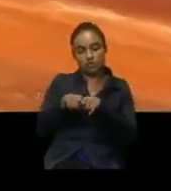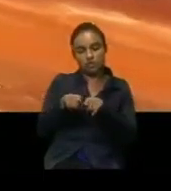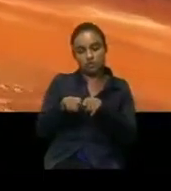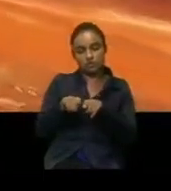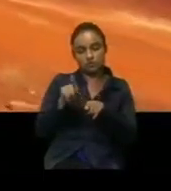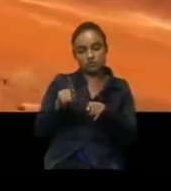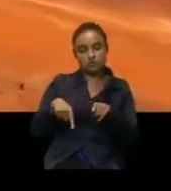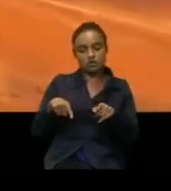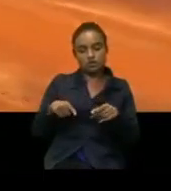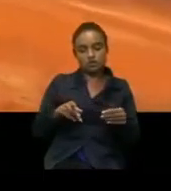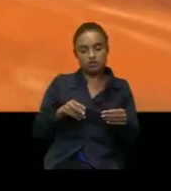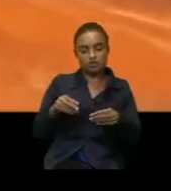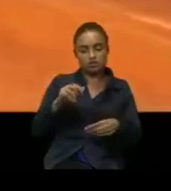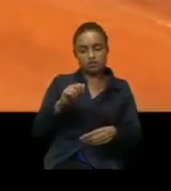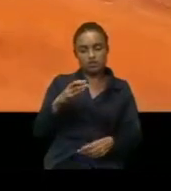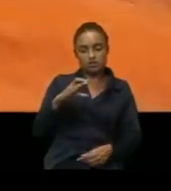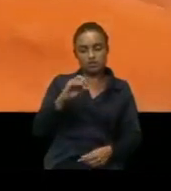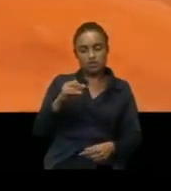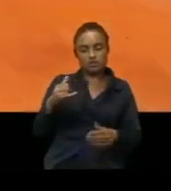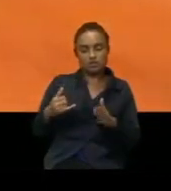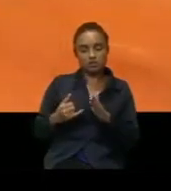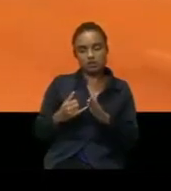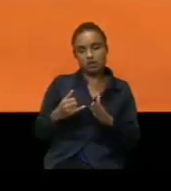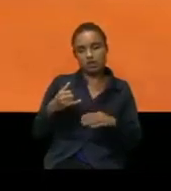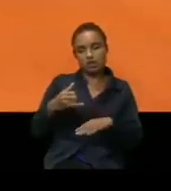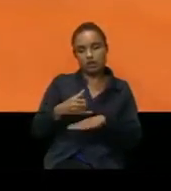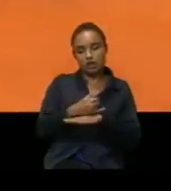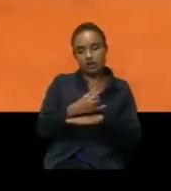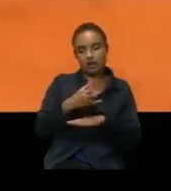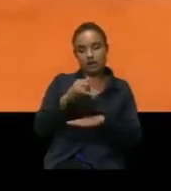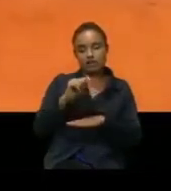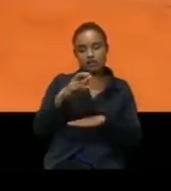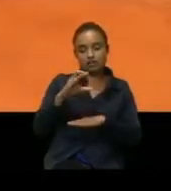E volta pro portão principal da obra.